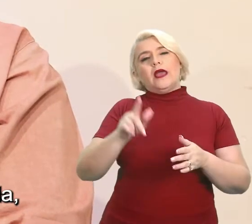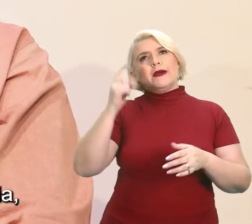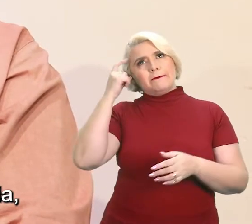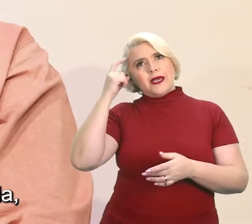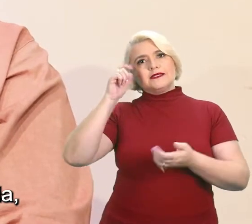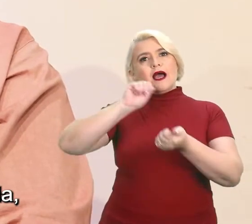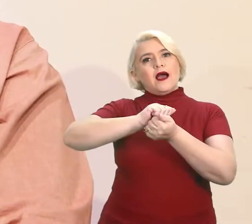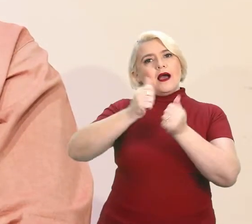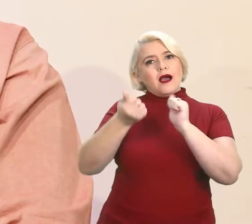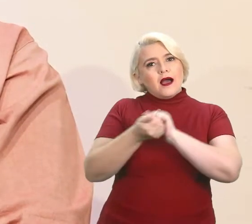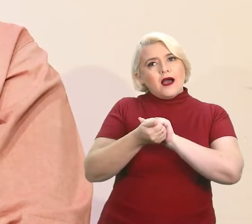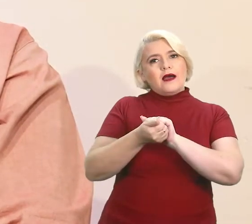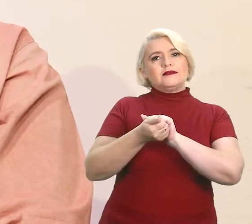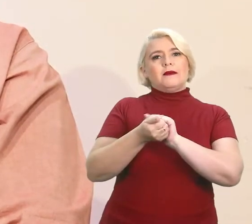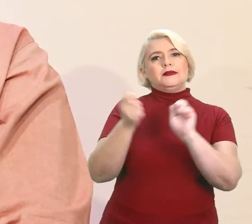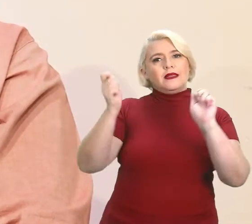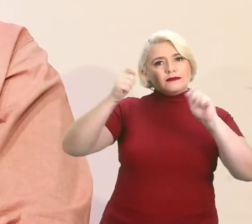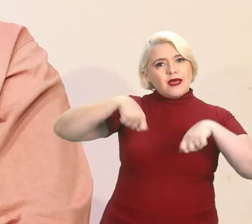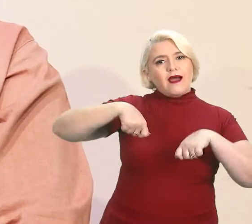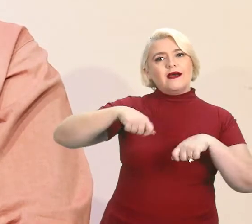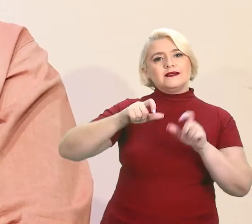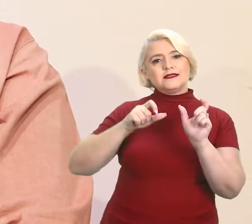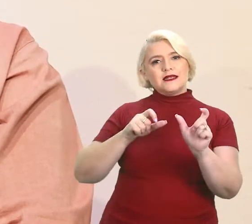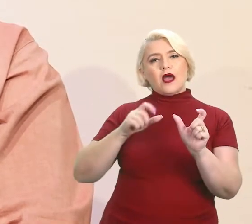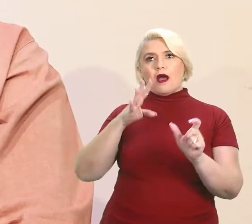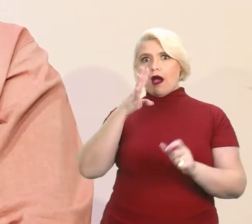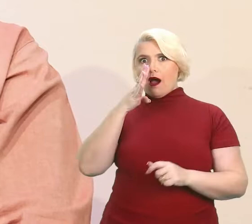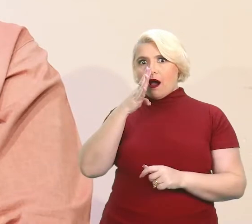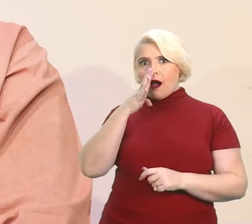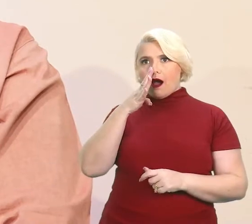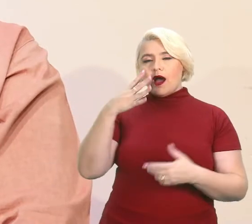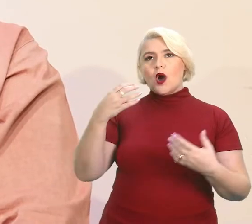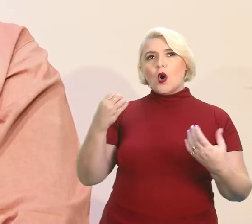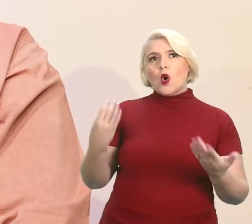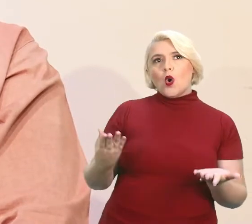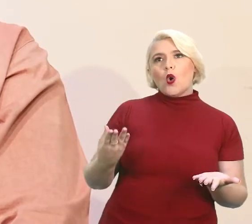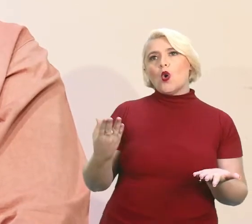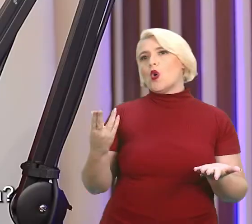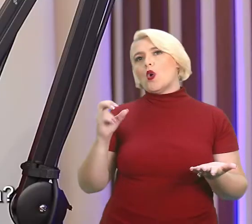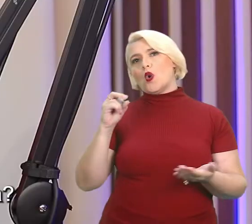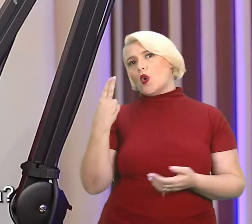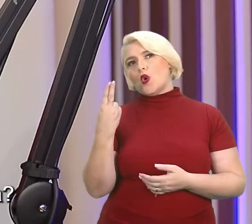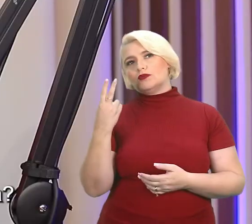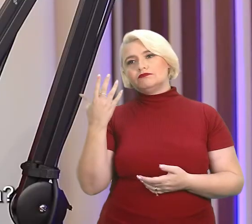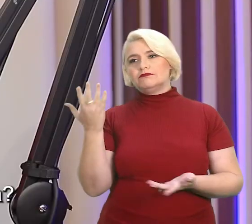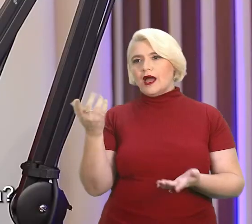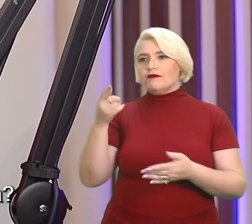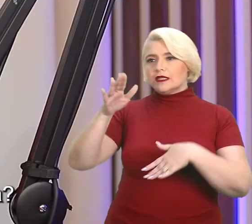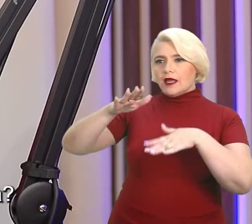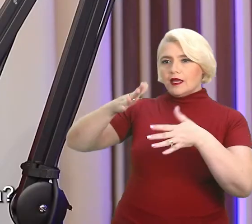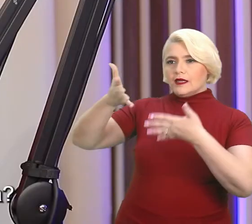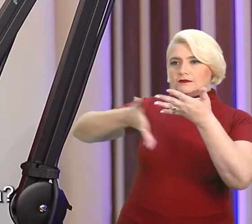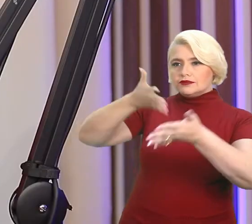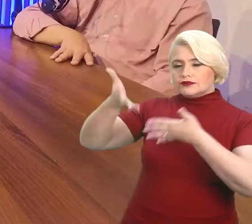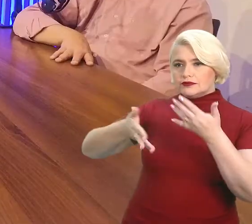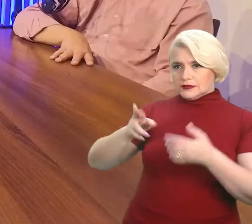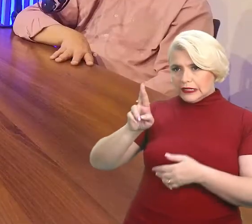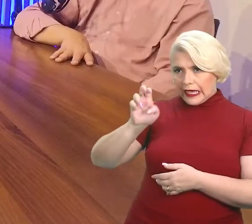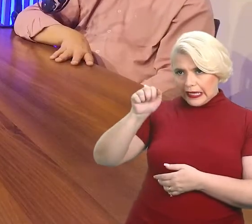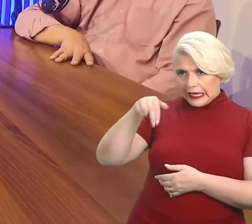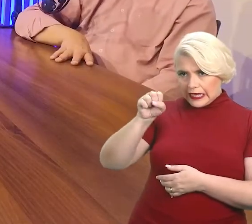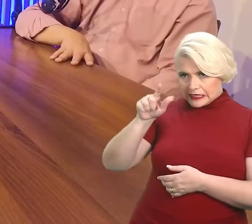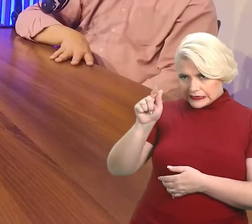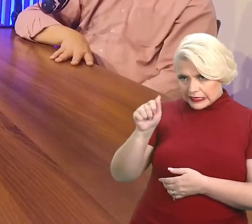numa equivalência, né? Num sinal de admiração ou, né? Então, você tem Libras o sinal de rensga? Não